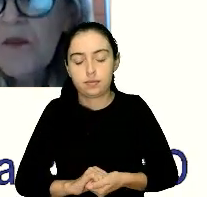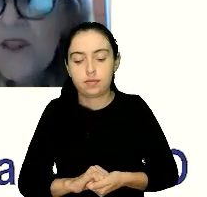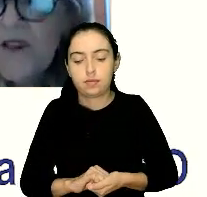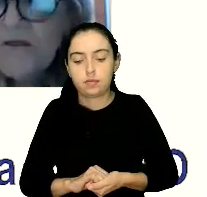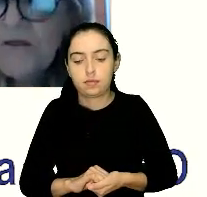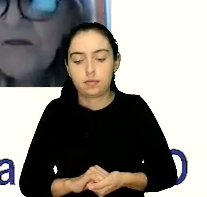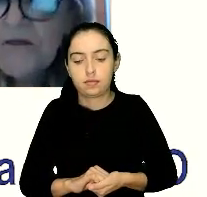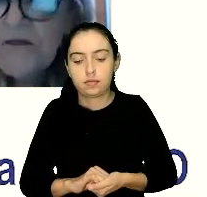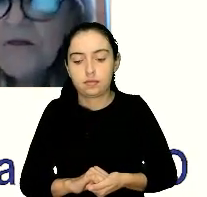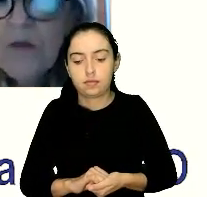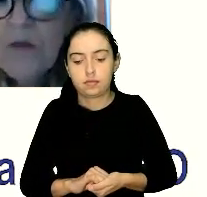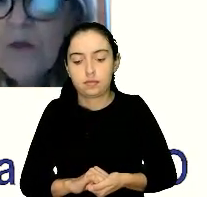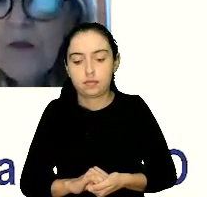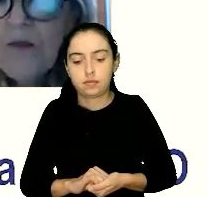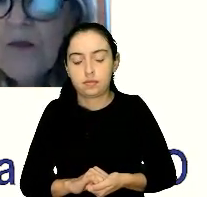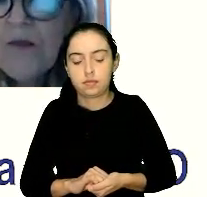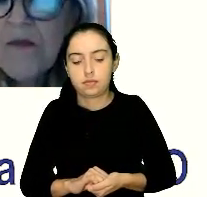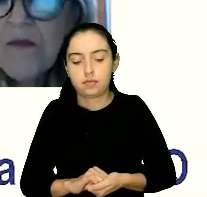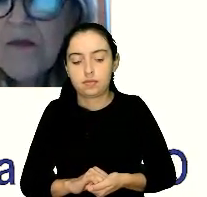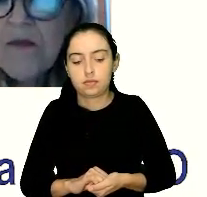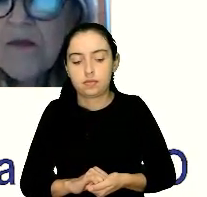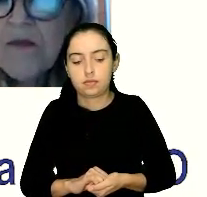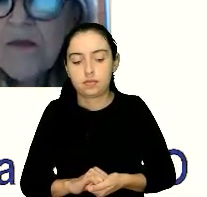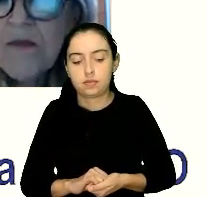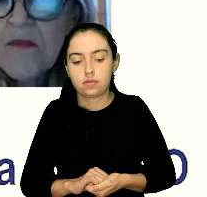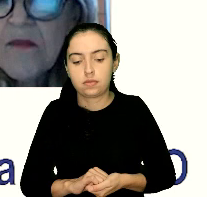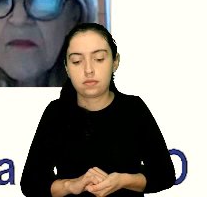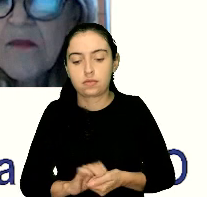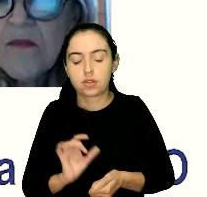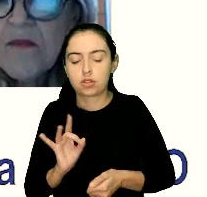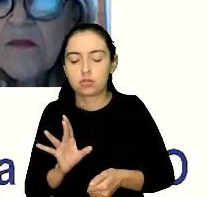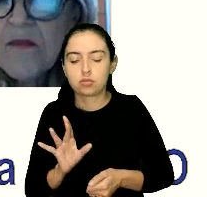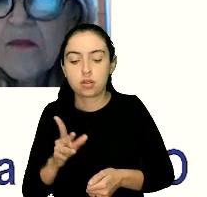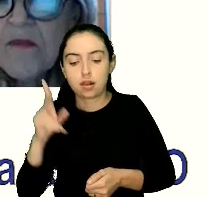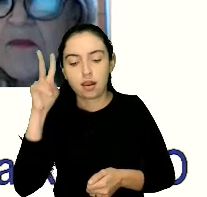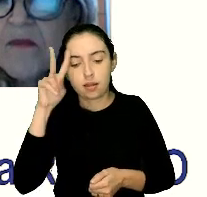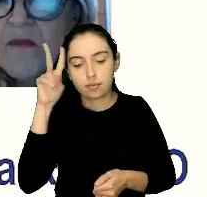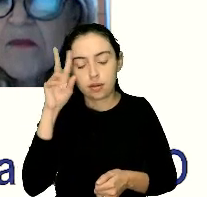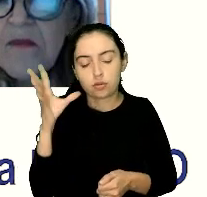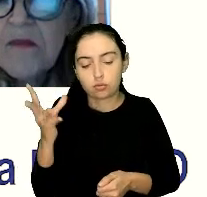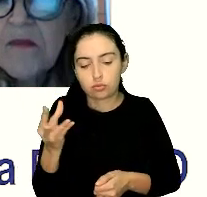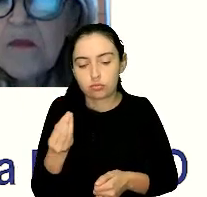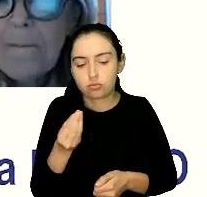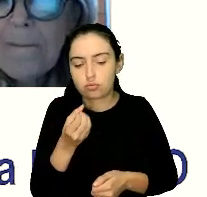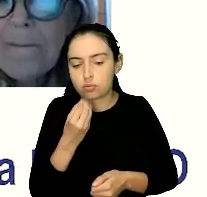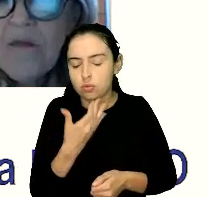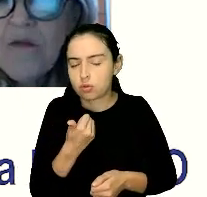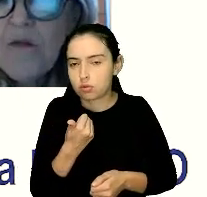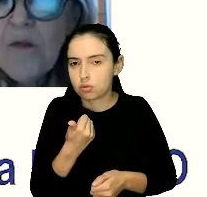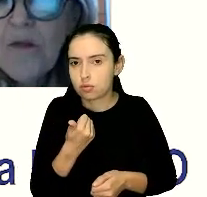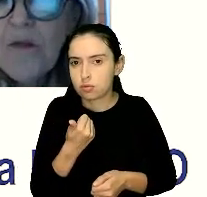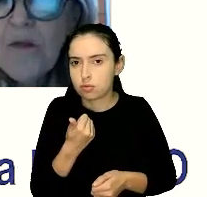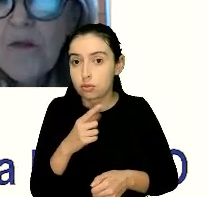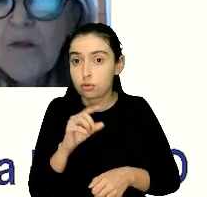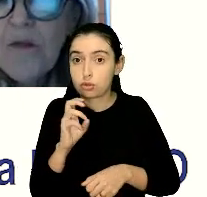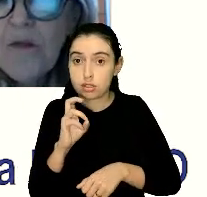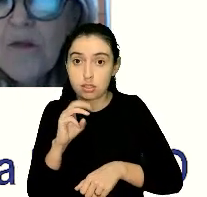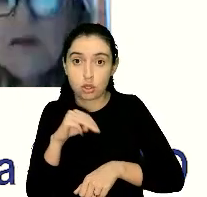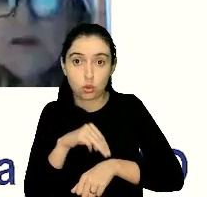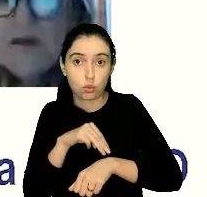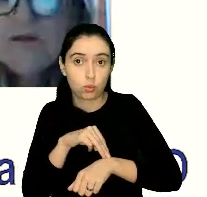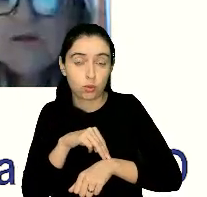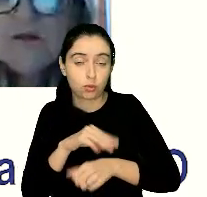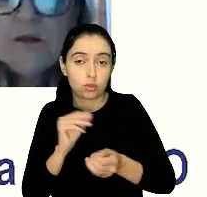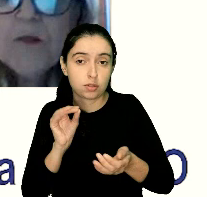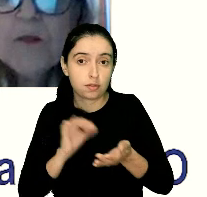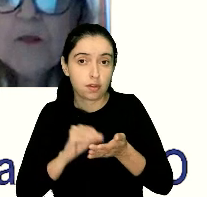Professora, Pois não? então, só lembrando que está muito bom, só que já falta 5 minutos para a